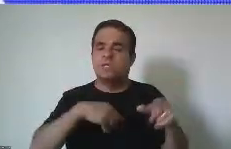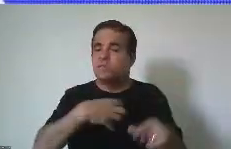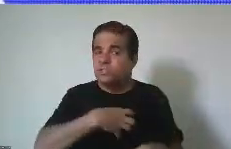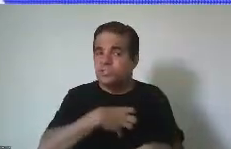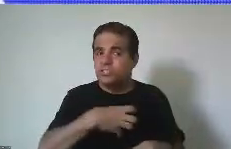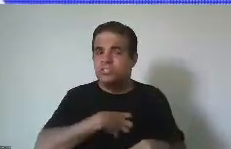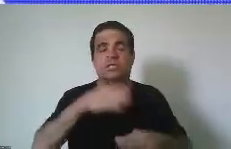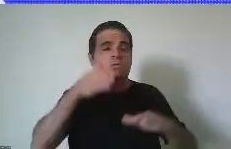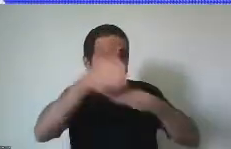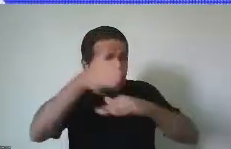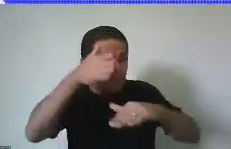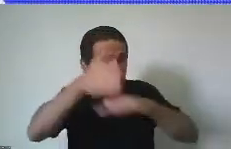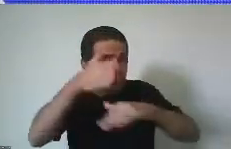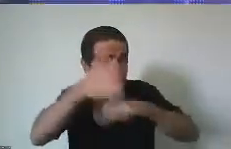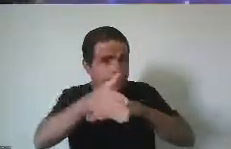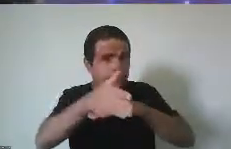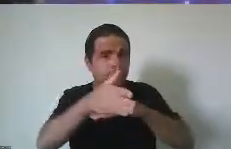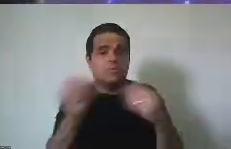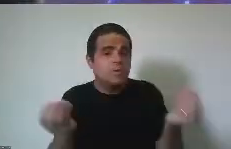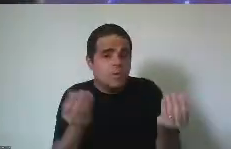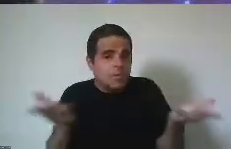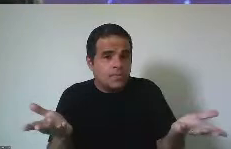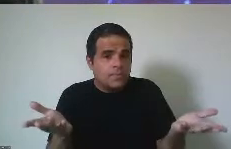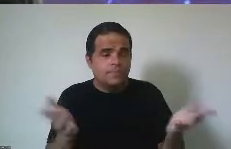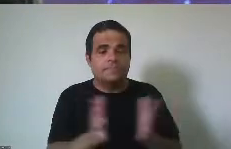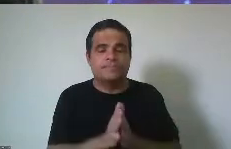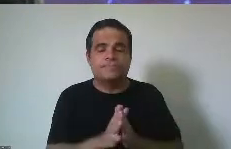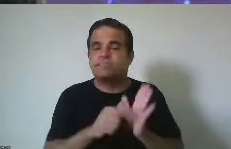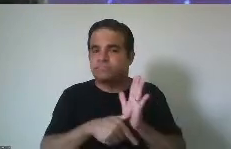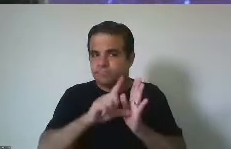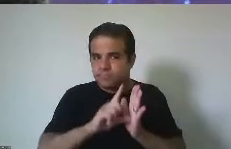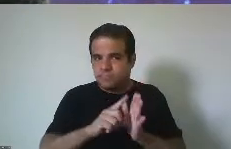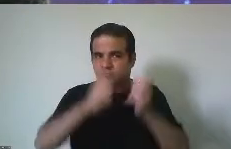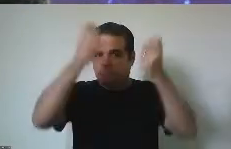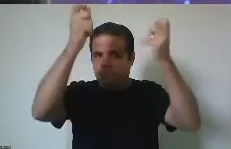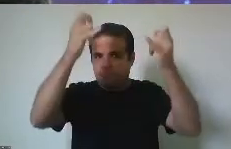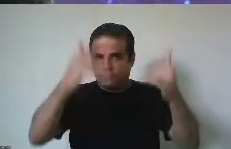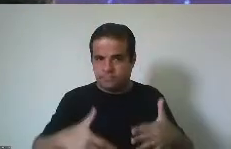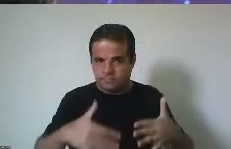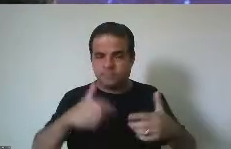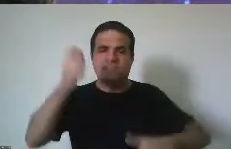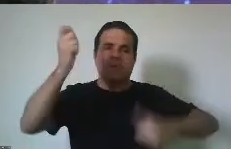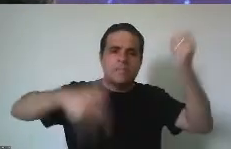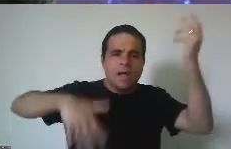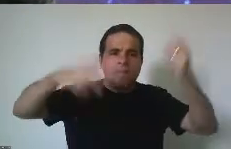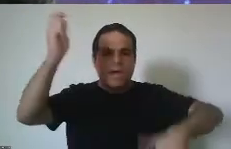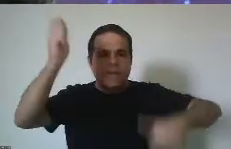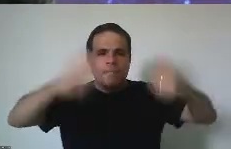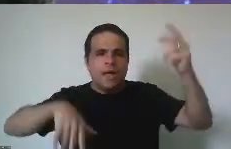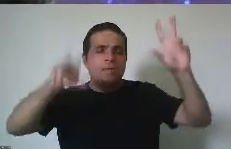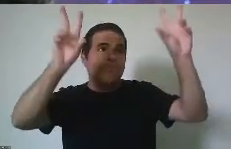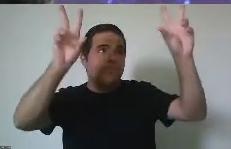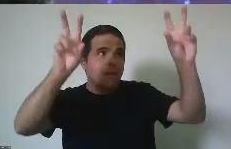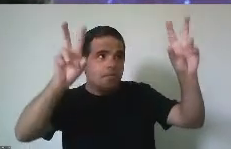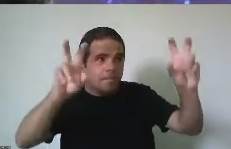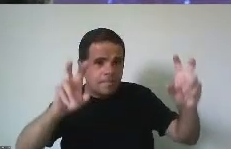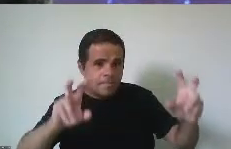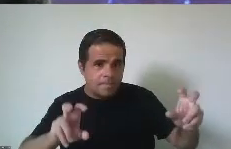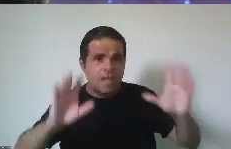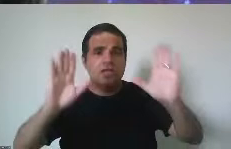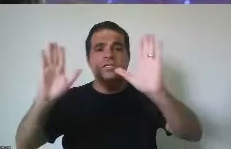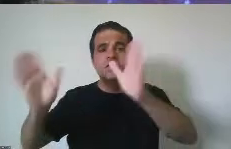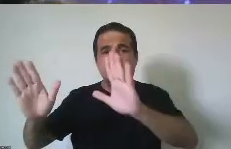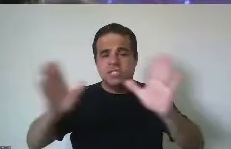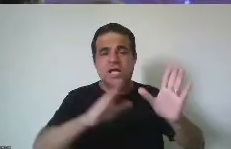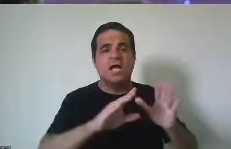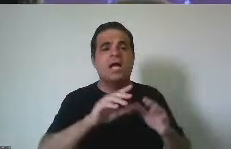atua agora antes da gente começar a falar das dos casos específicos que a gente está fazendo na